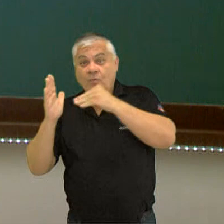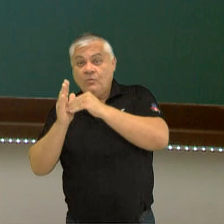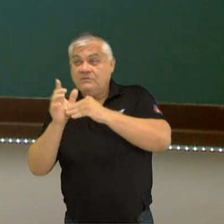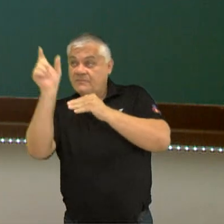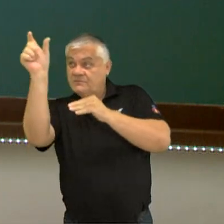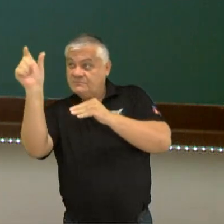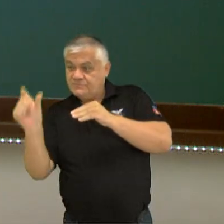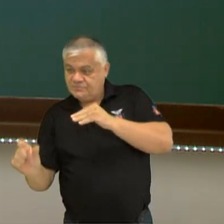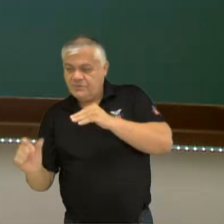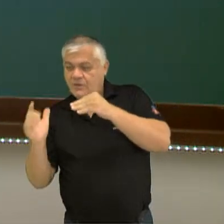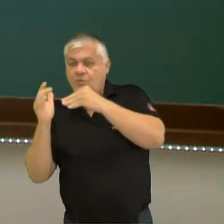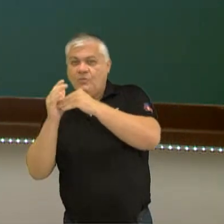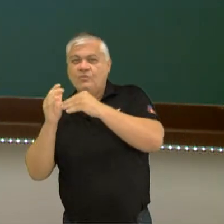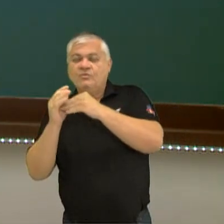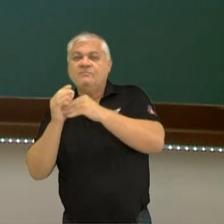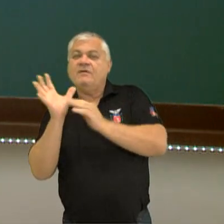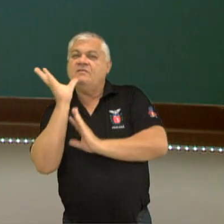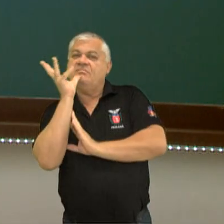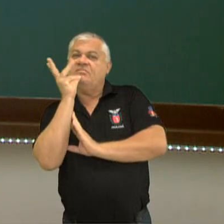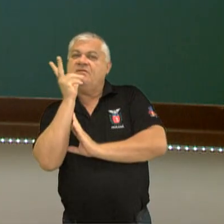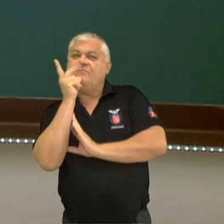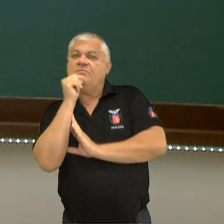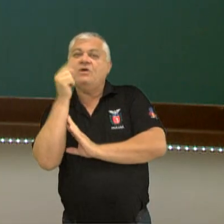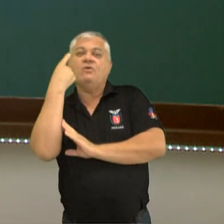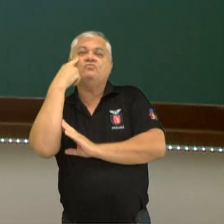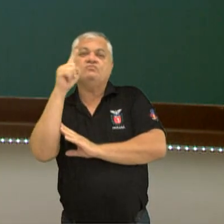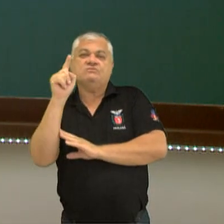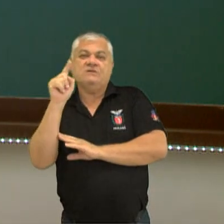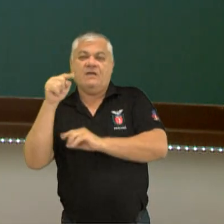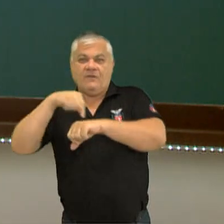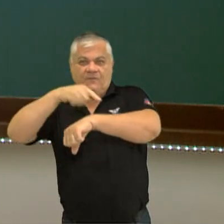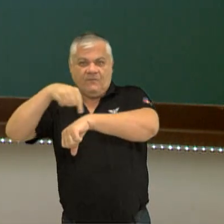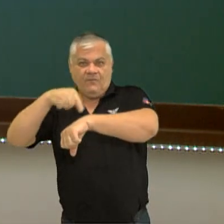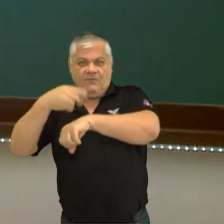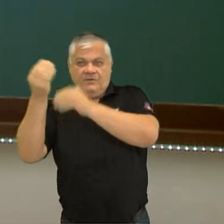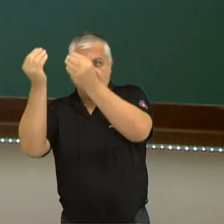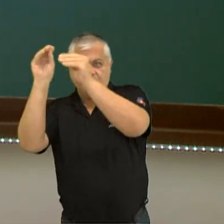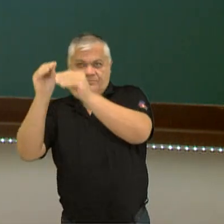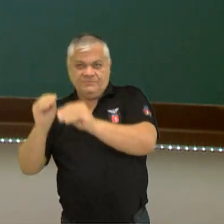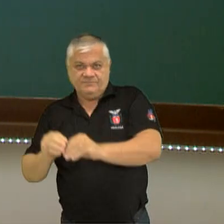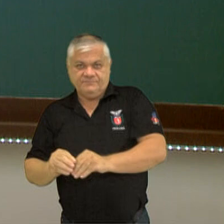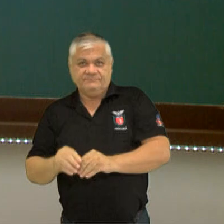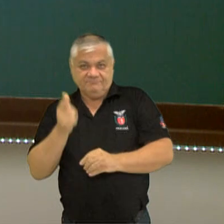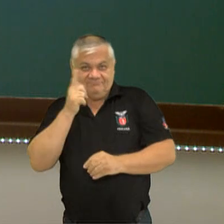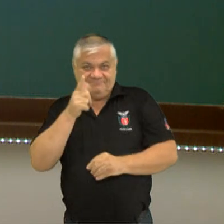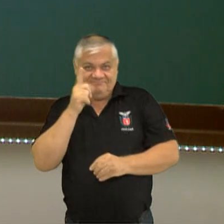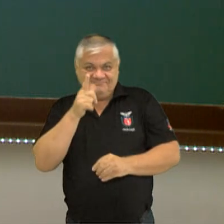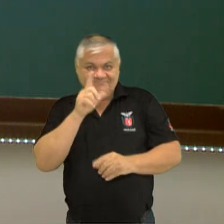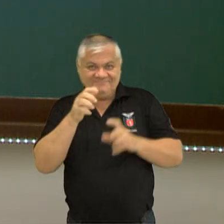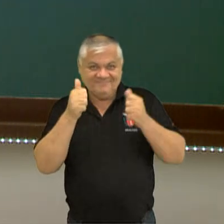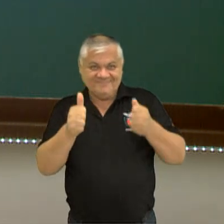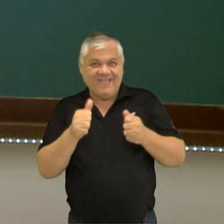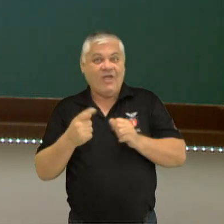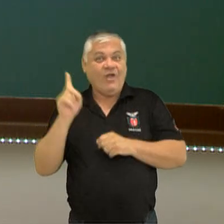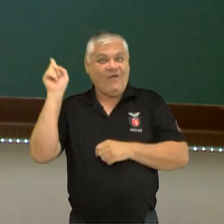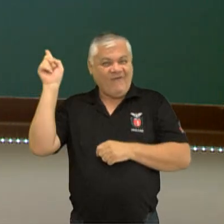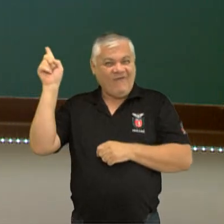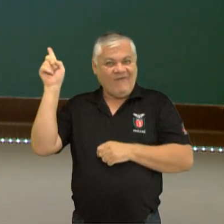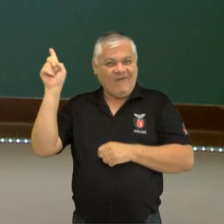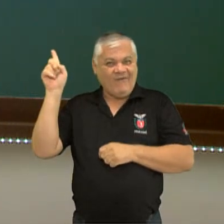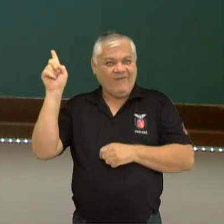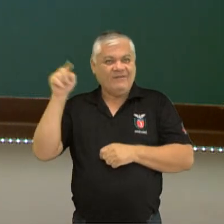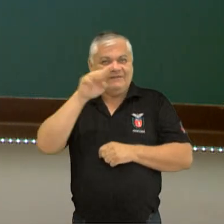coluna, a duração do dia dado em horas. Ok? Então espero que vocês tenham acertado. Aqui fica para vocês